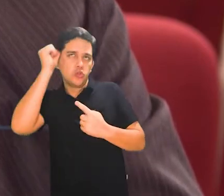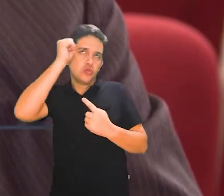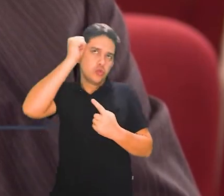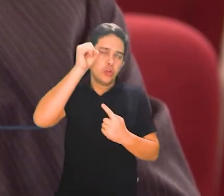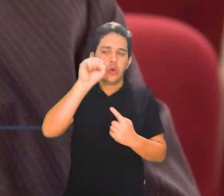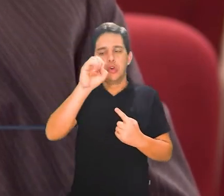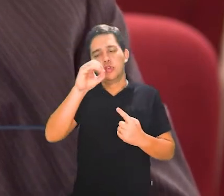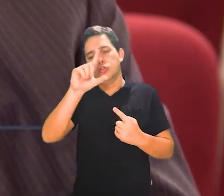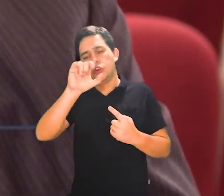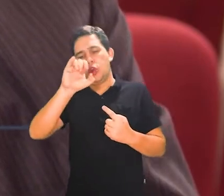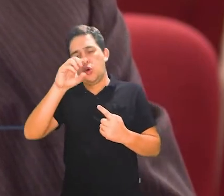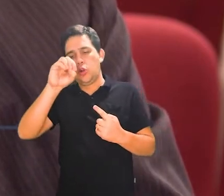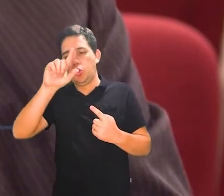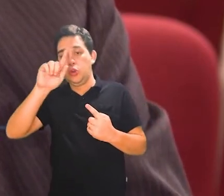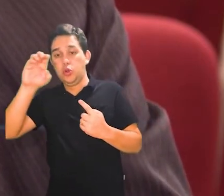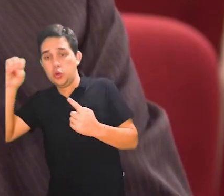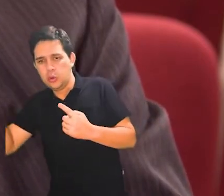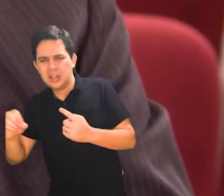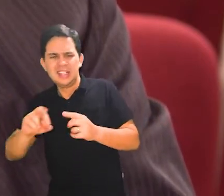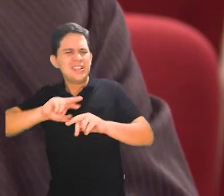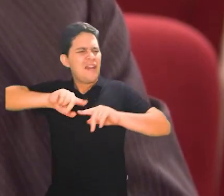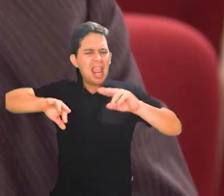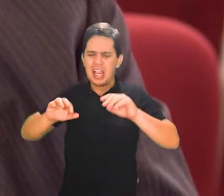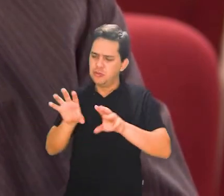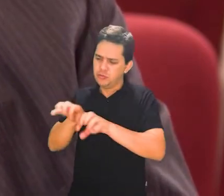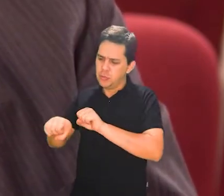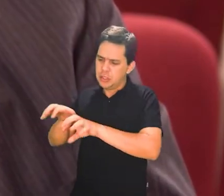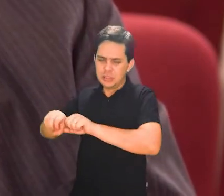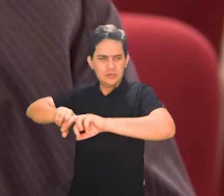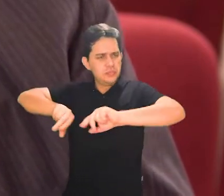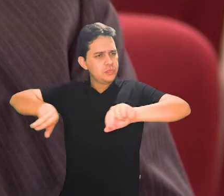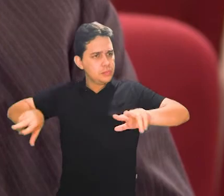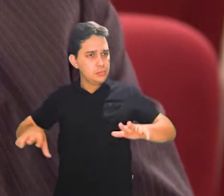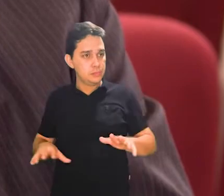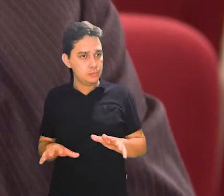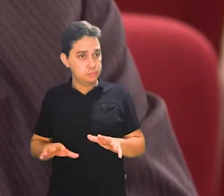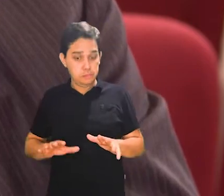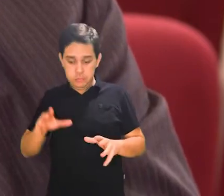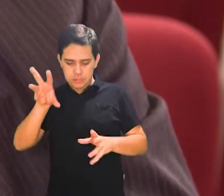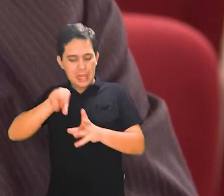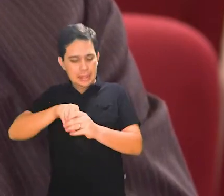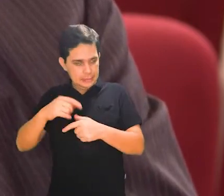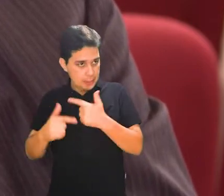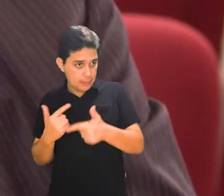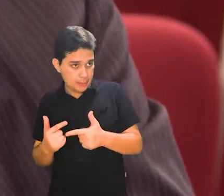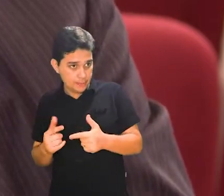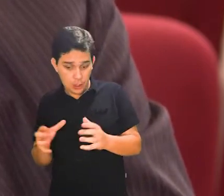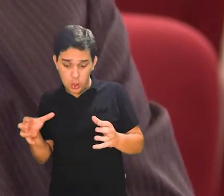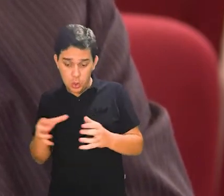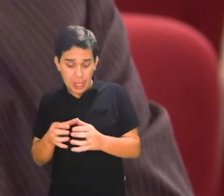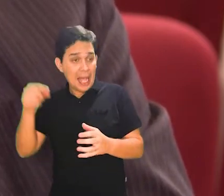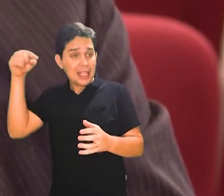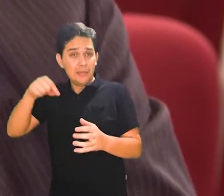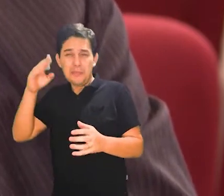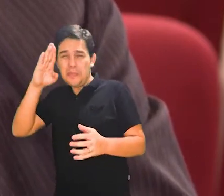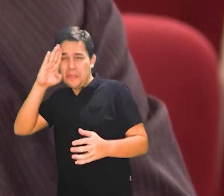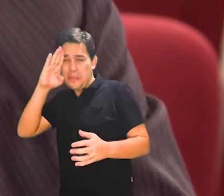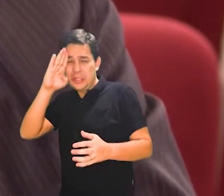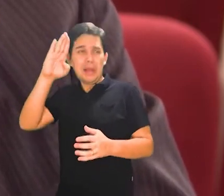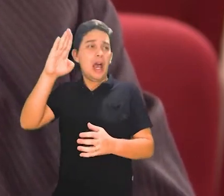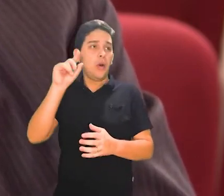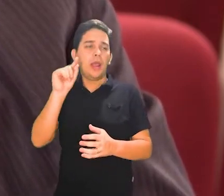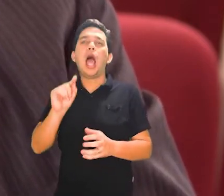temos pessoas de diversas formações, exatamente porque o mais importante não é a formação jurídica,